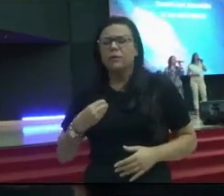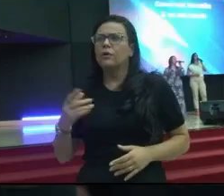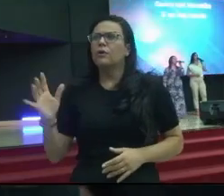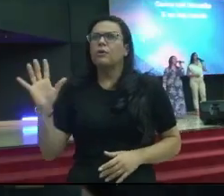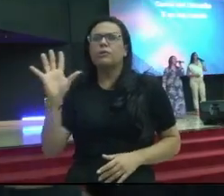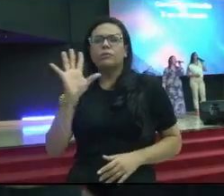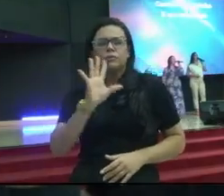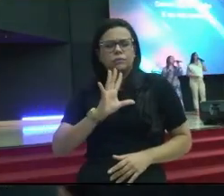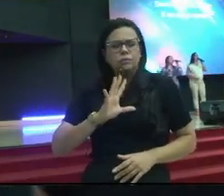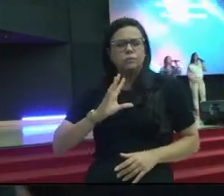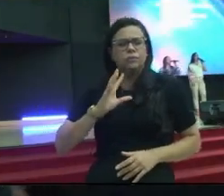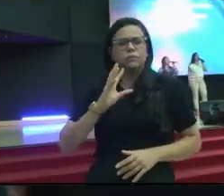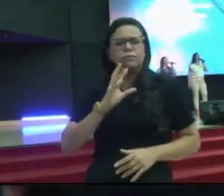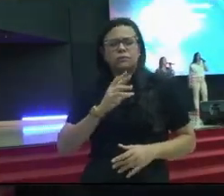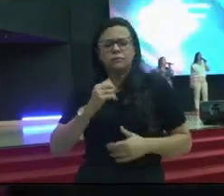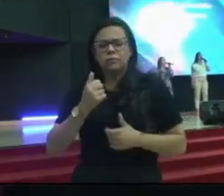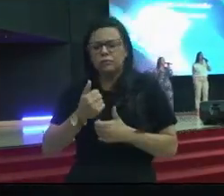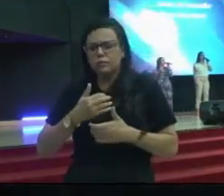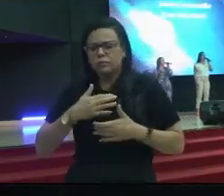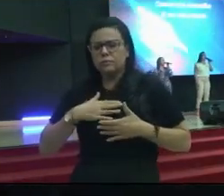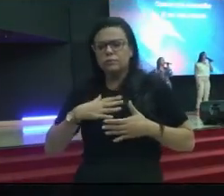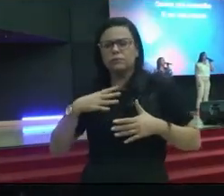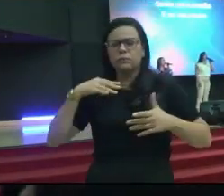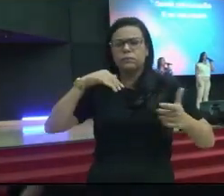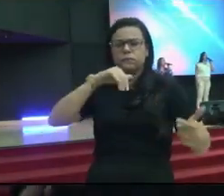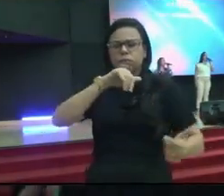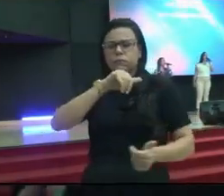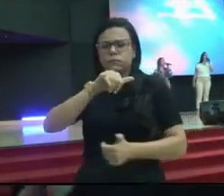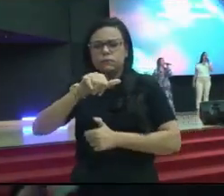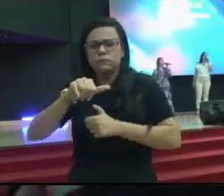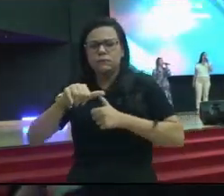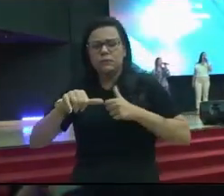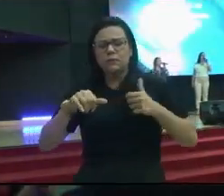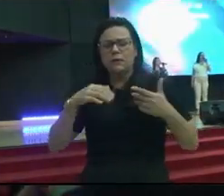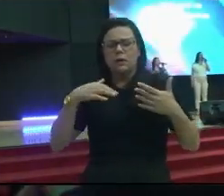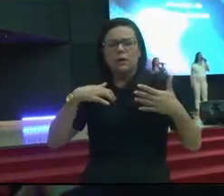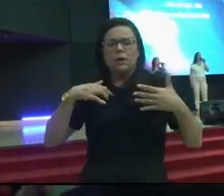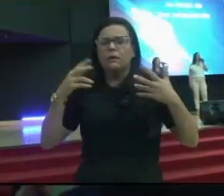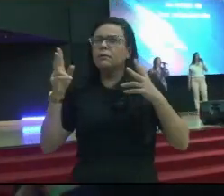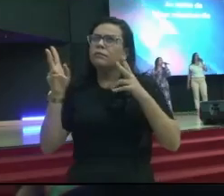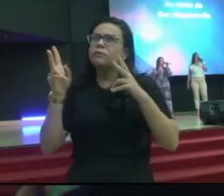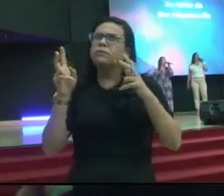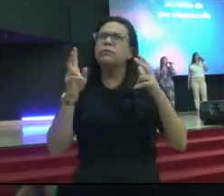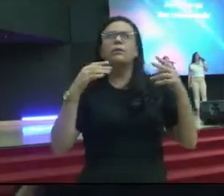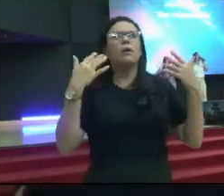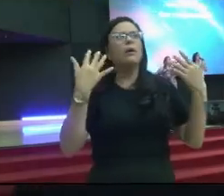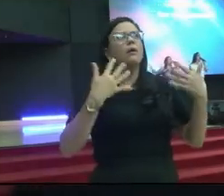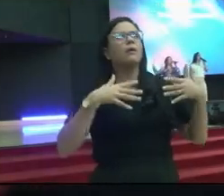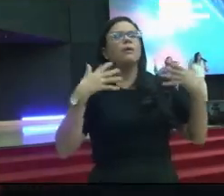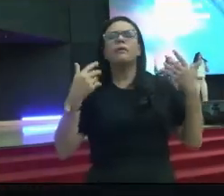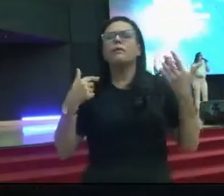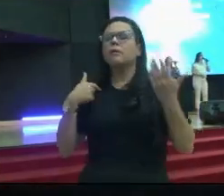um furacão, e eu me rendo ao vento de sua